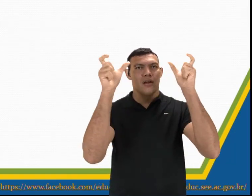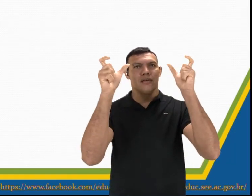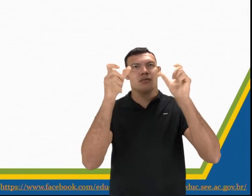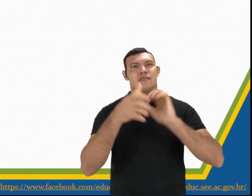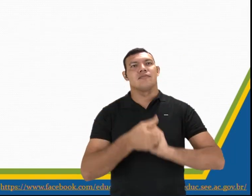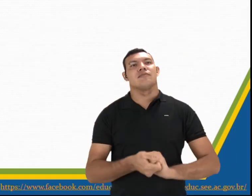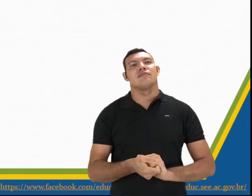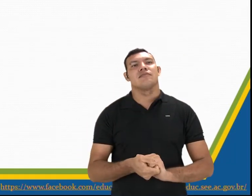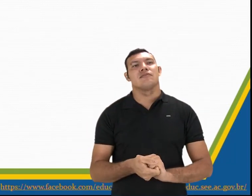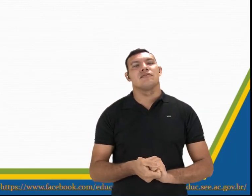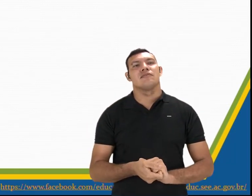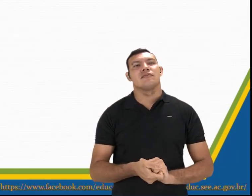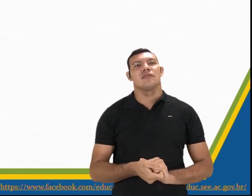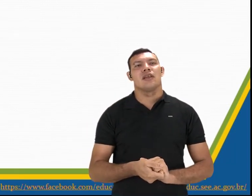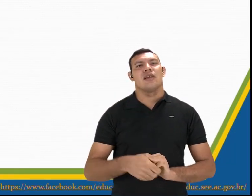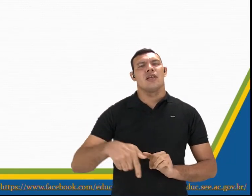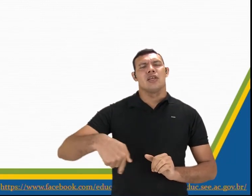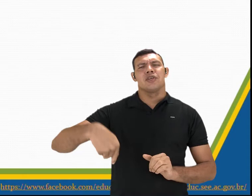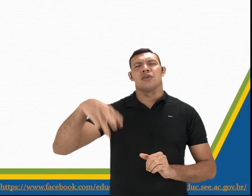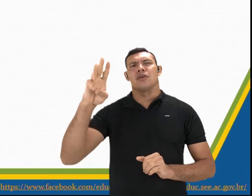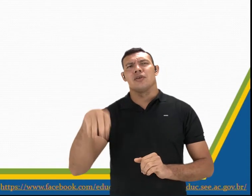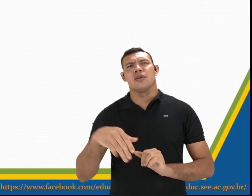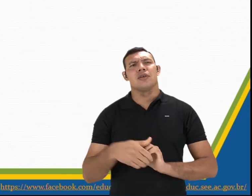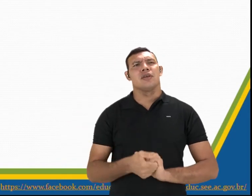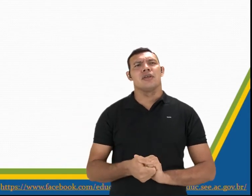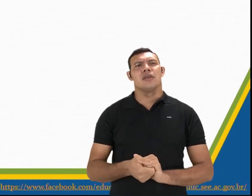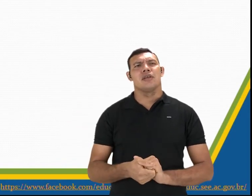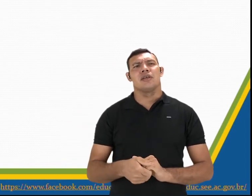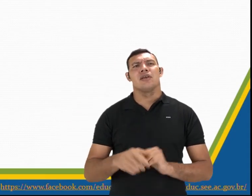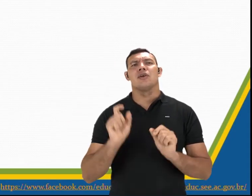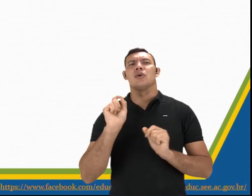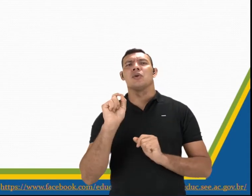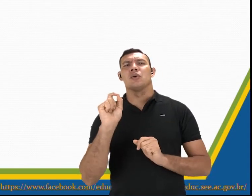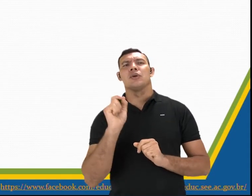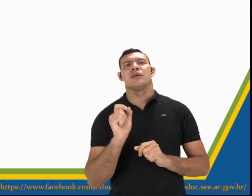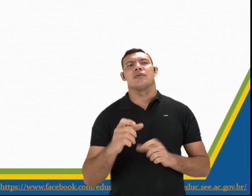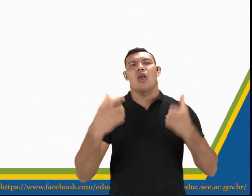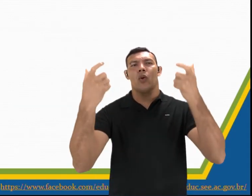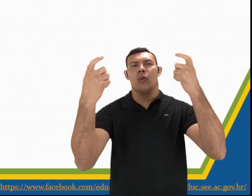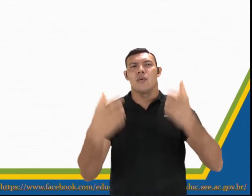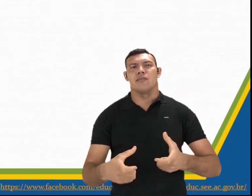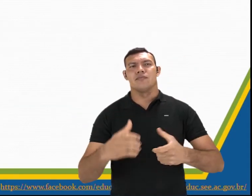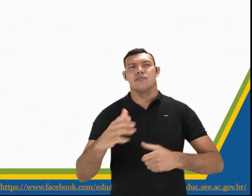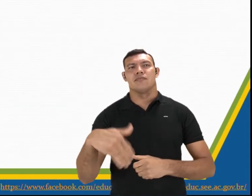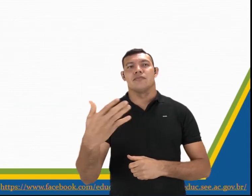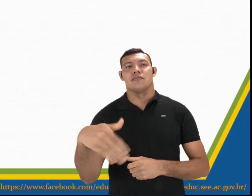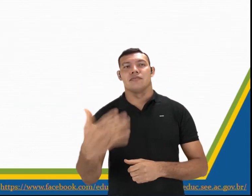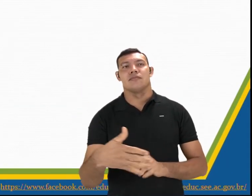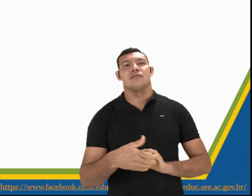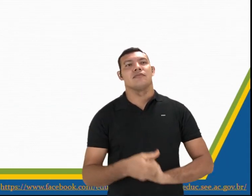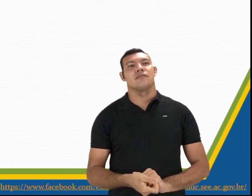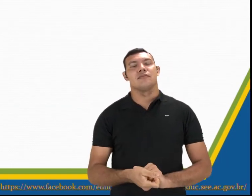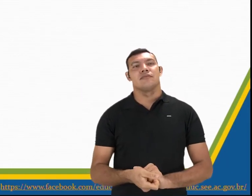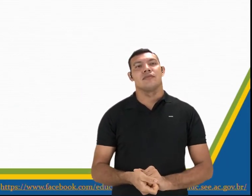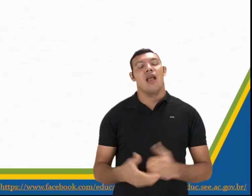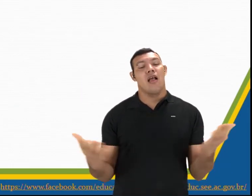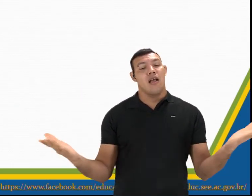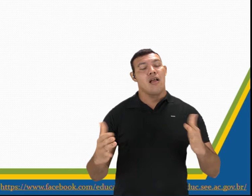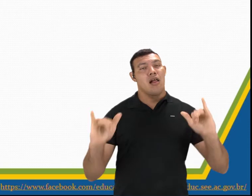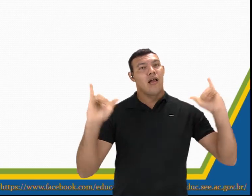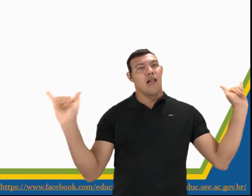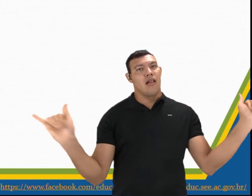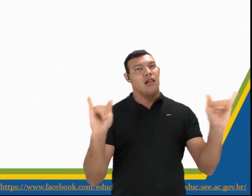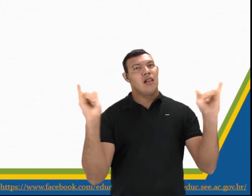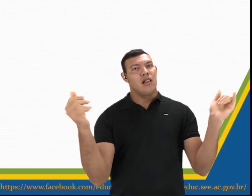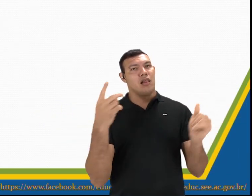essas interrogações. Quem, o que, onde e quando. Então vamos à notícia para entendermos muito bem de